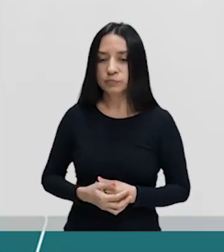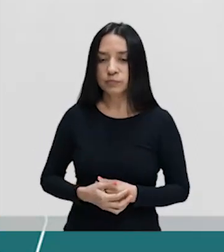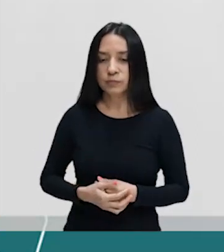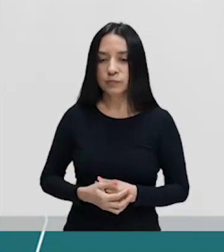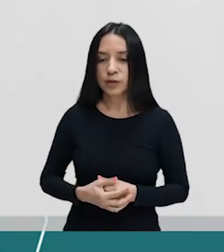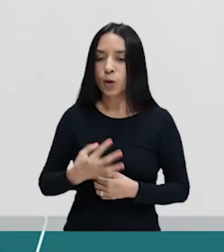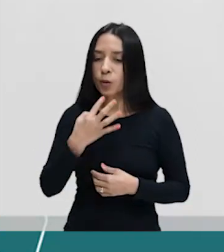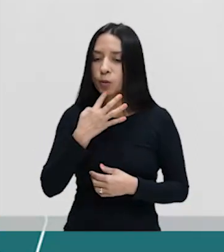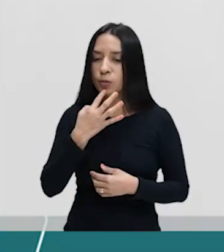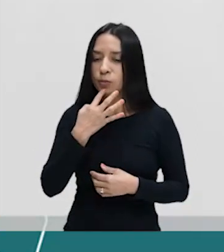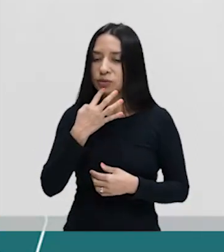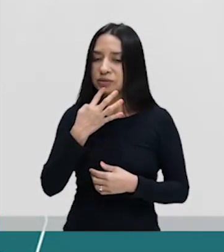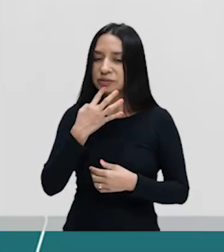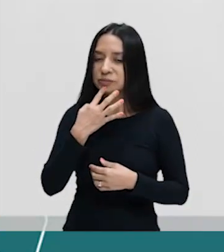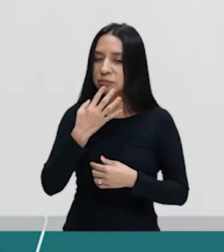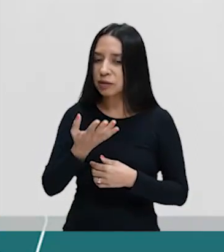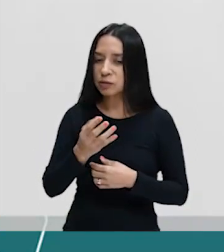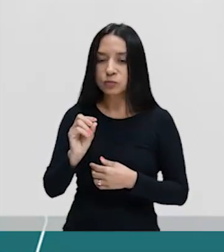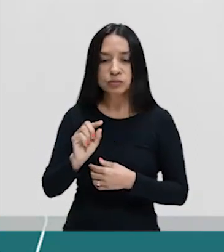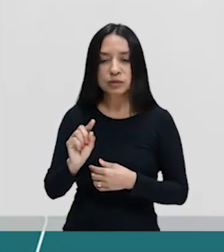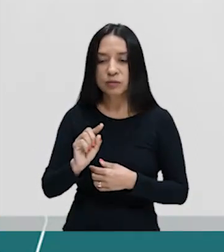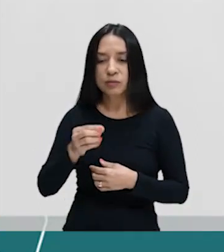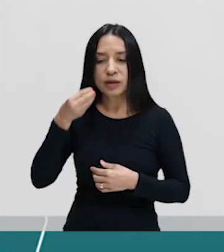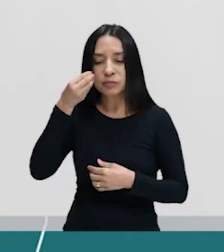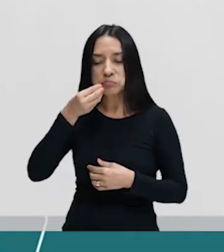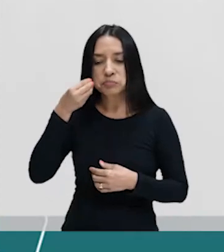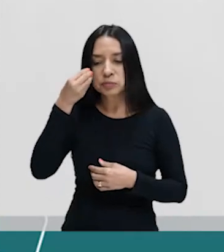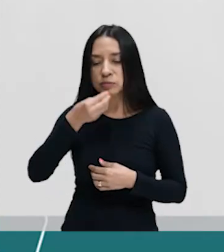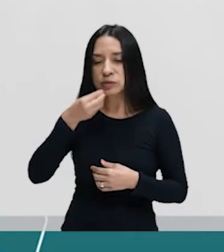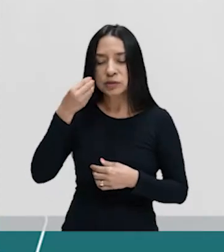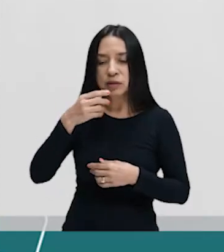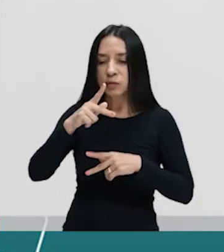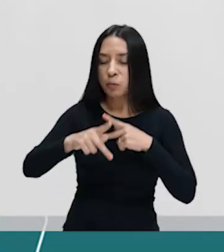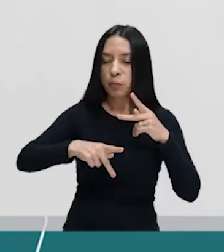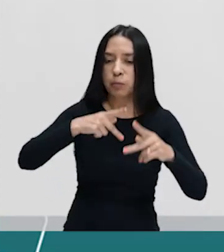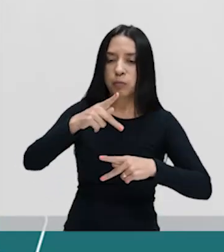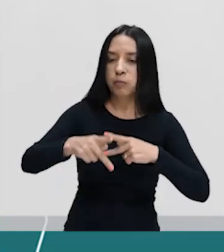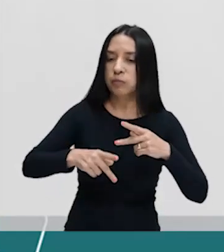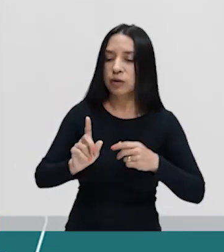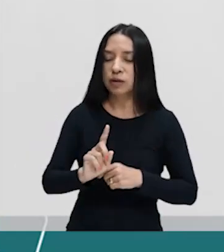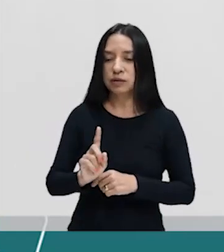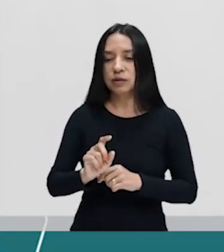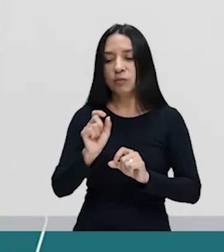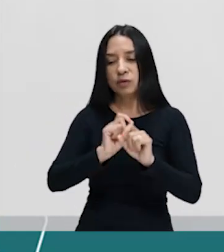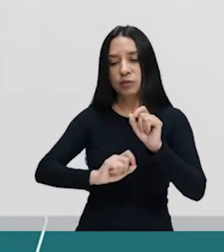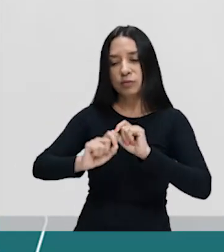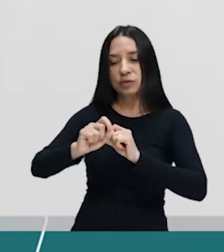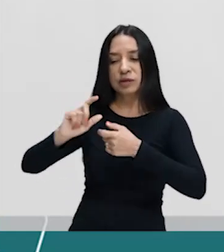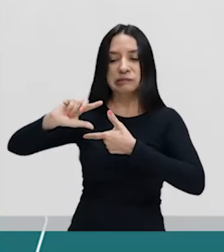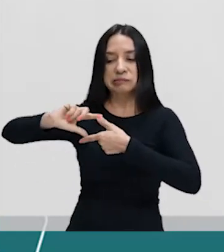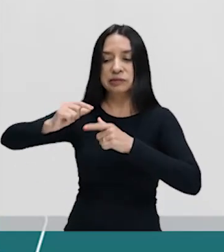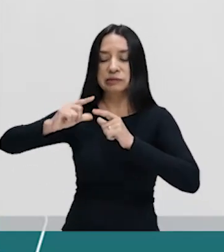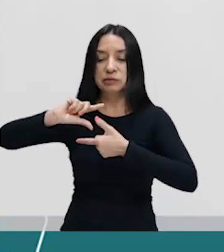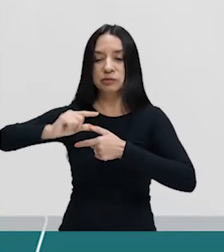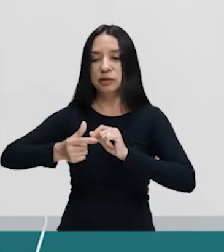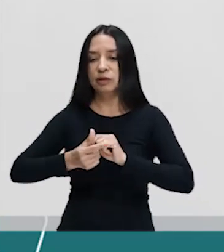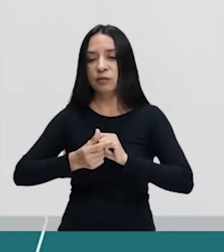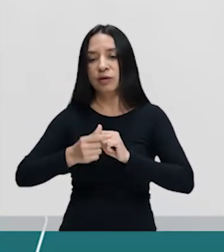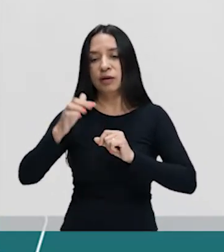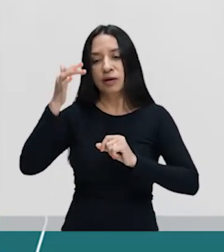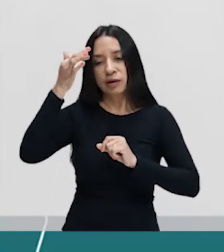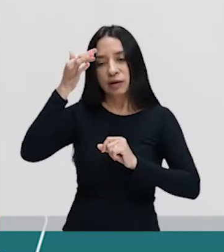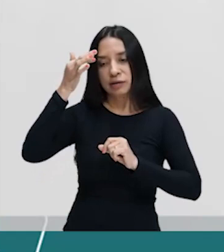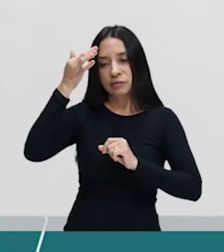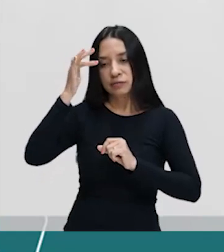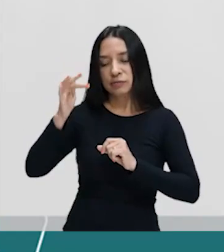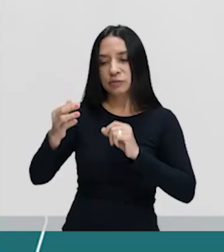mais rebuscado, não é do senso comum, não é popular, lembra? Não é aquele tradicional. A filosofia nasce